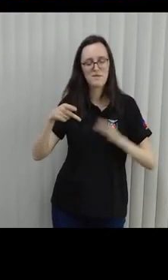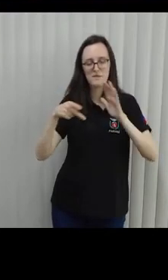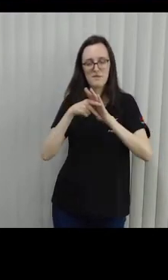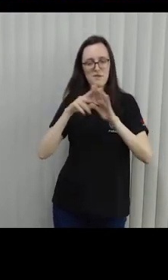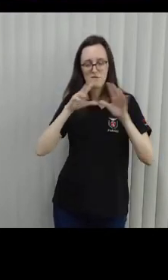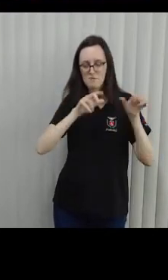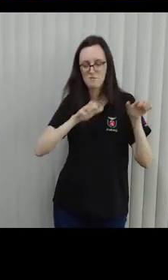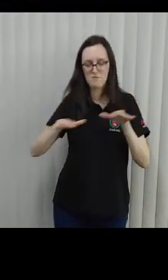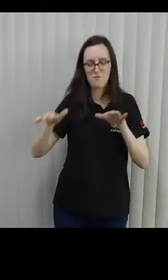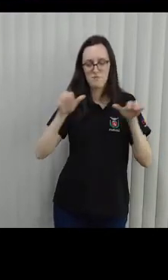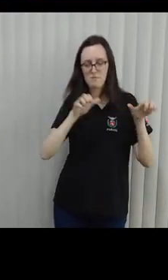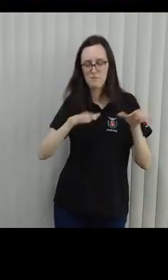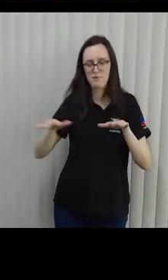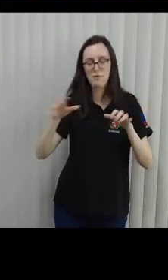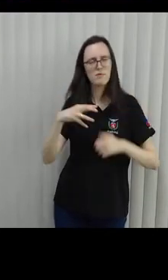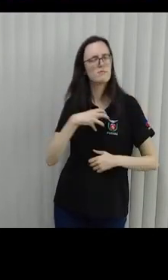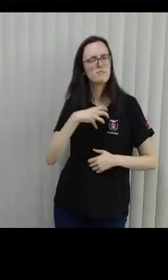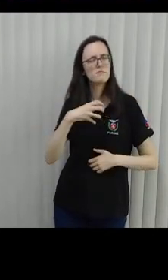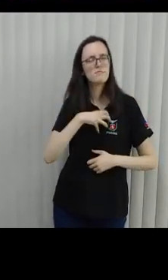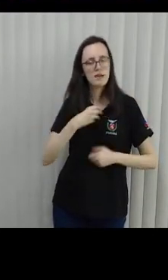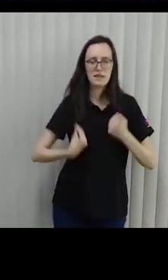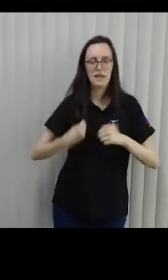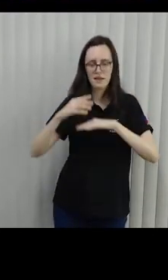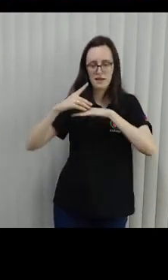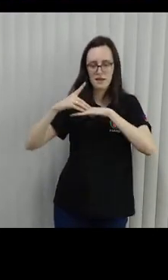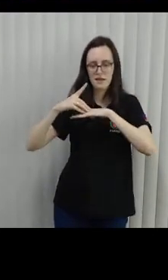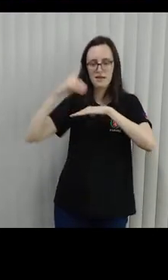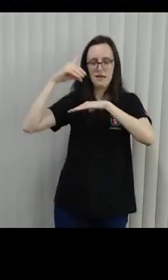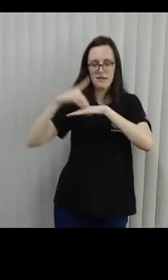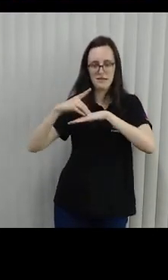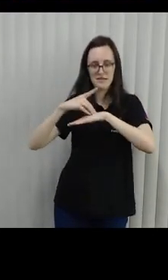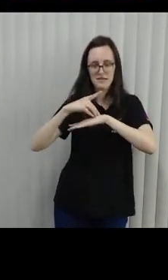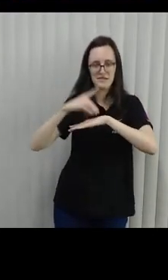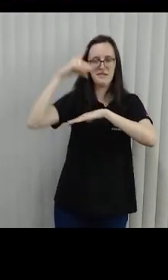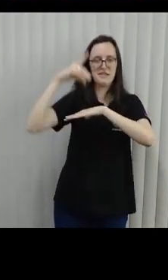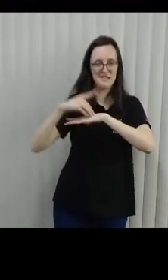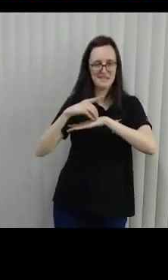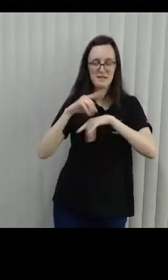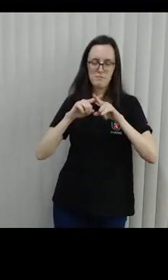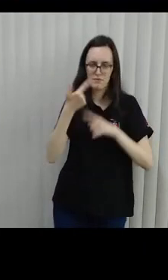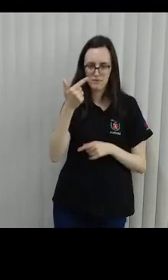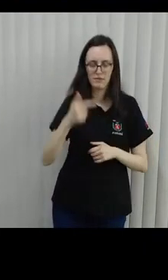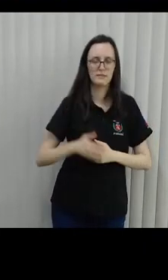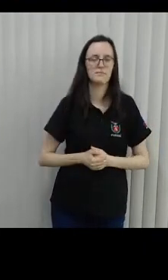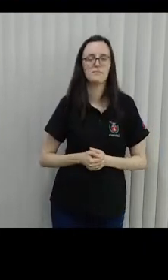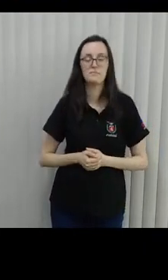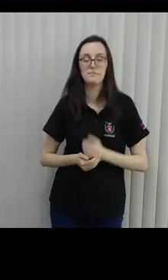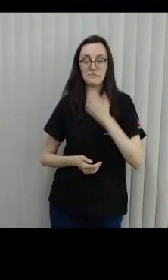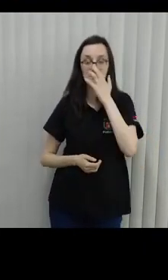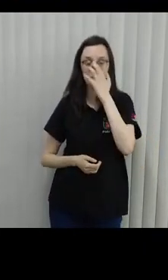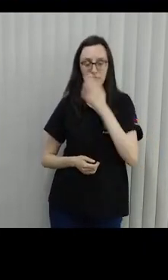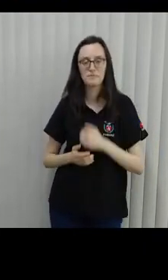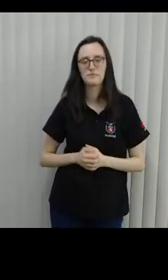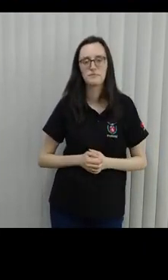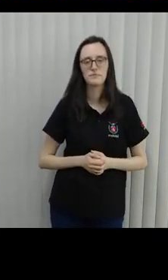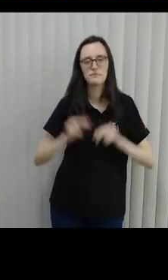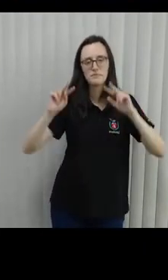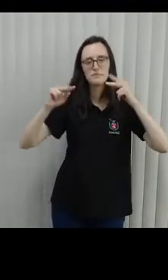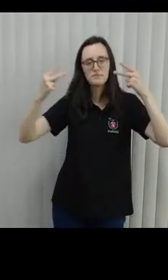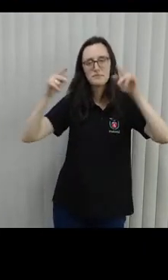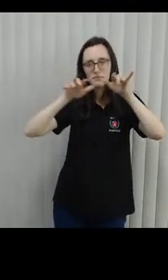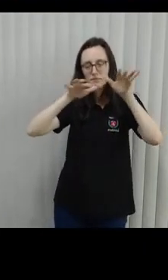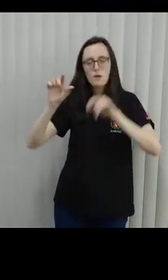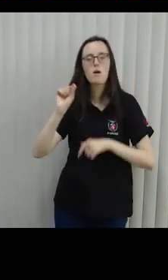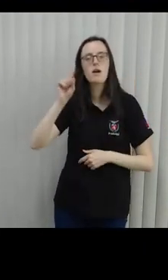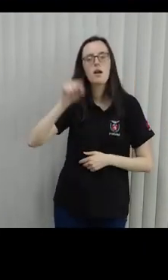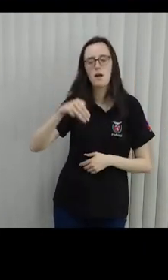Tudo tá se movimentando e dá a sensação que o nosso personagem tá correndo, né? Primeira coisa que a gente vai fazer é o seguinte. O código que a gente usa para movimentar é esse aqui, ó.